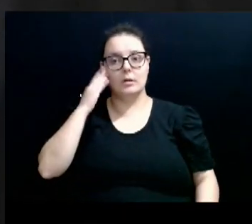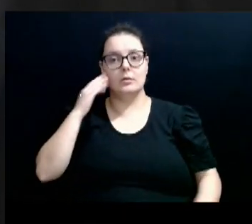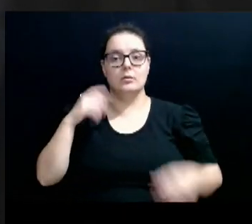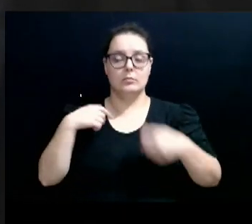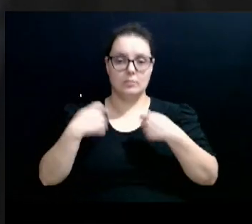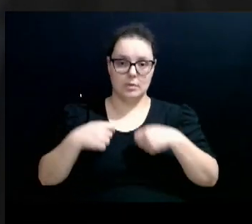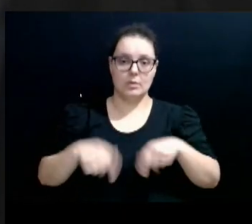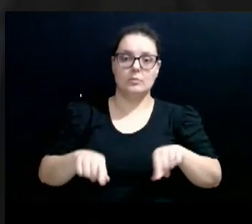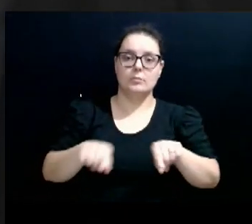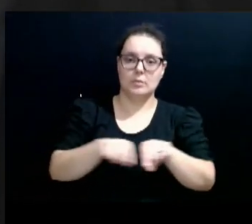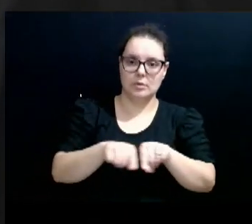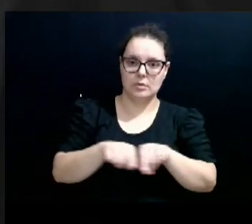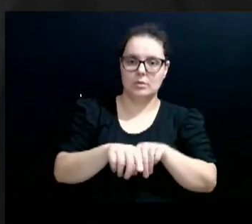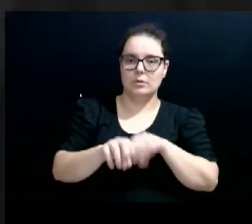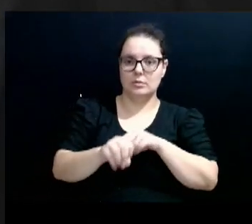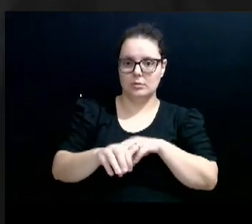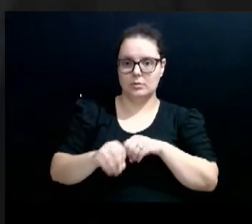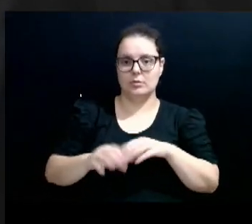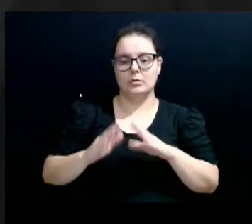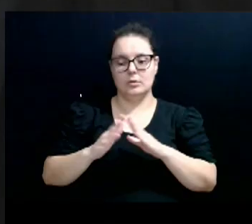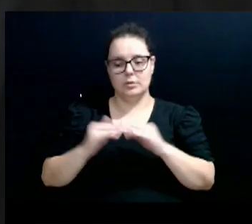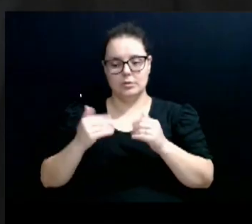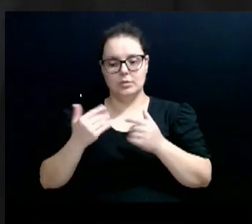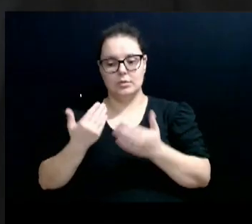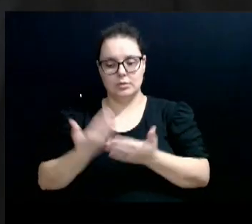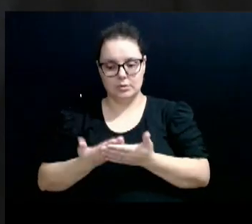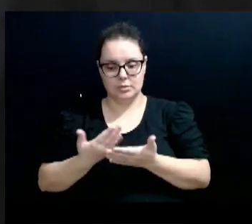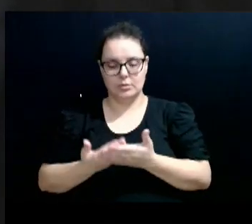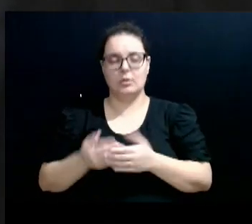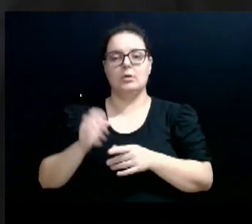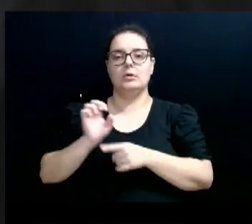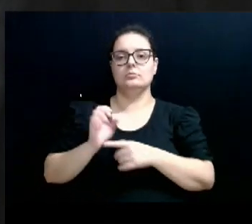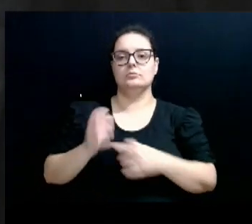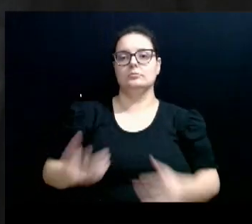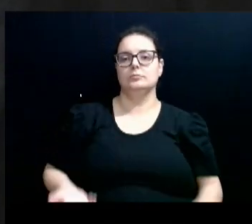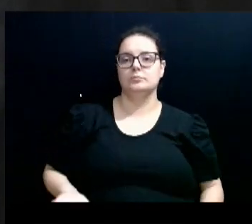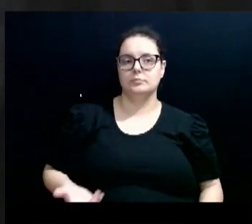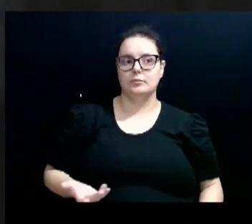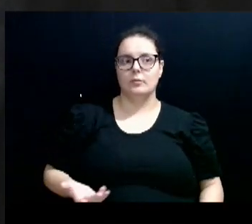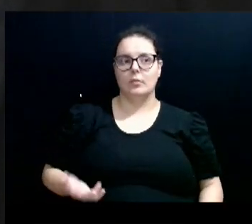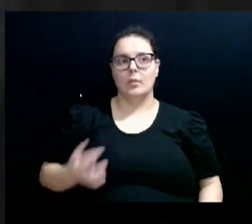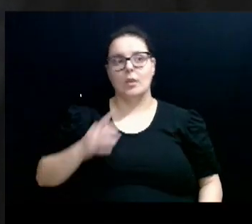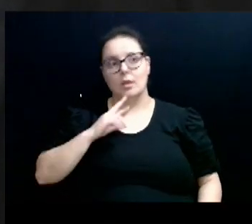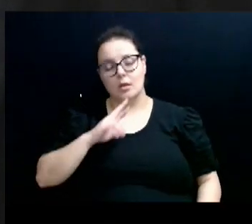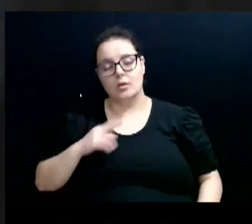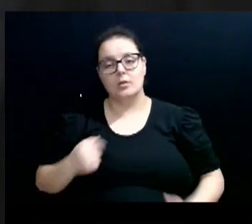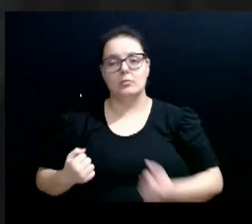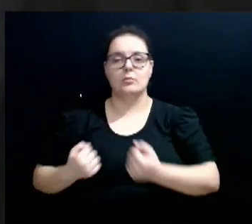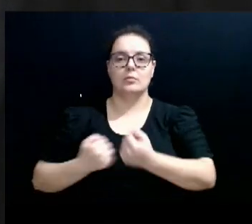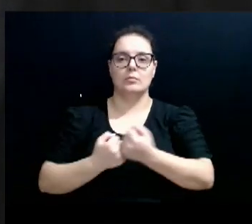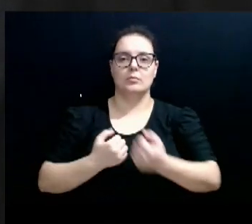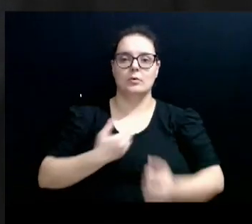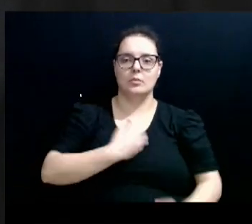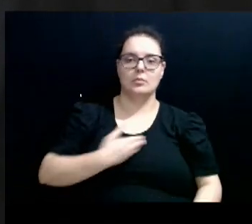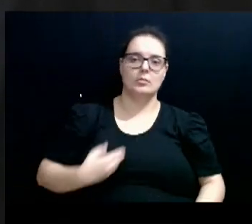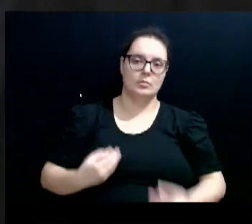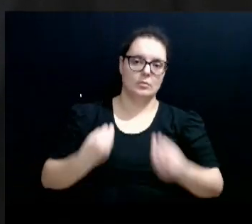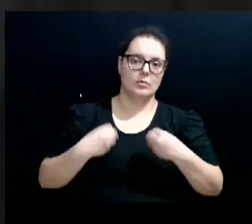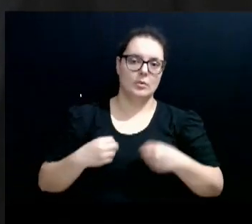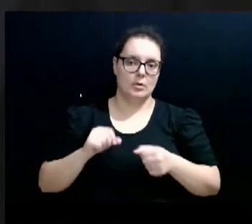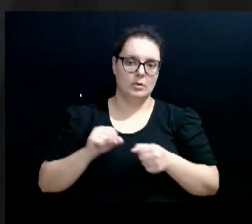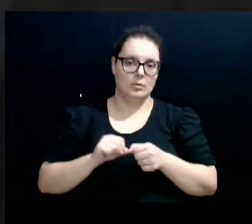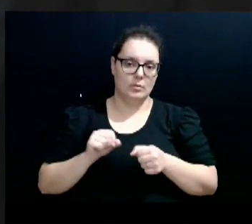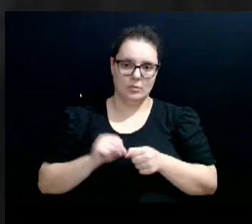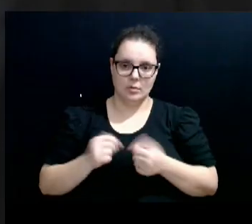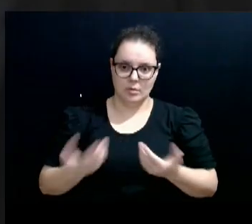aula em escola estadual, até em resposta ao apoio que o governo tinha me dado, porque eu fiz uma escola de